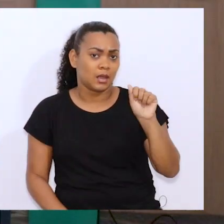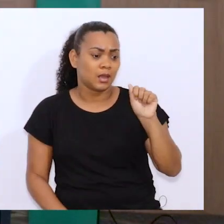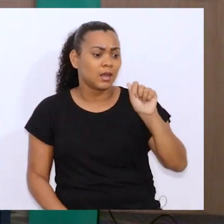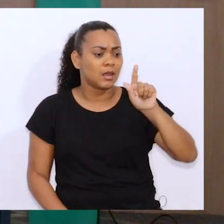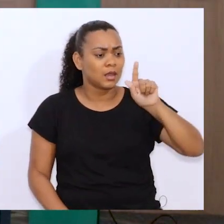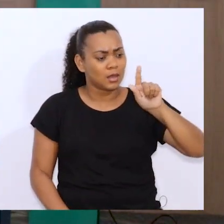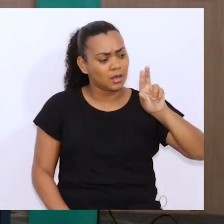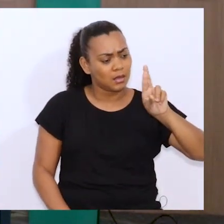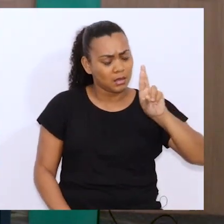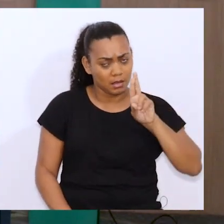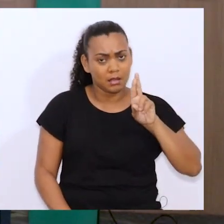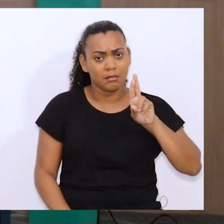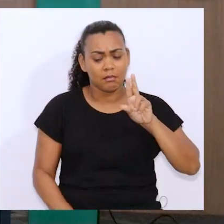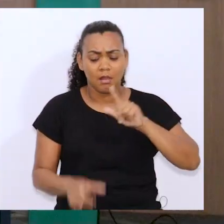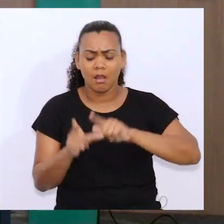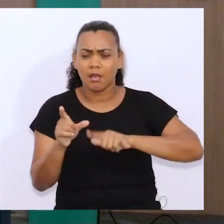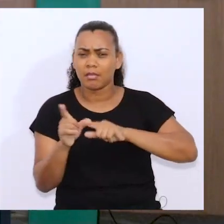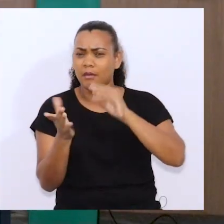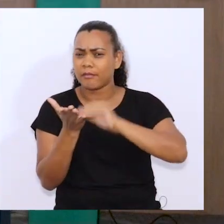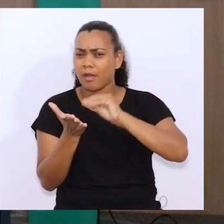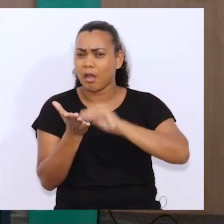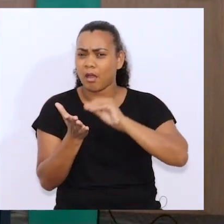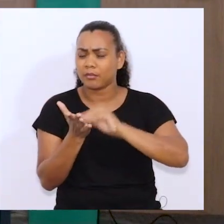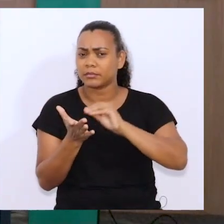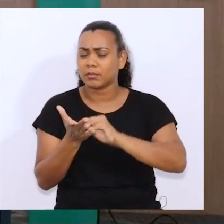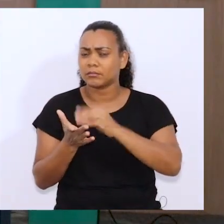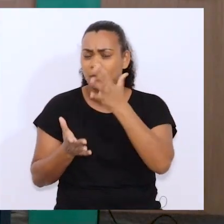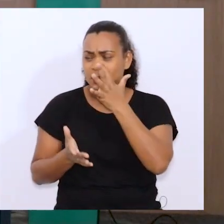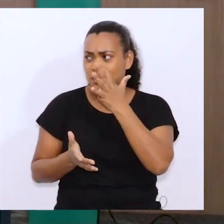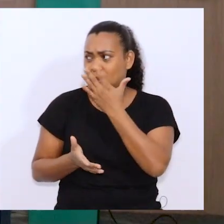agra. Qual a letra teremos aqui? Observe o som,